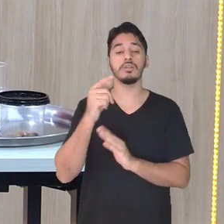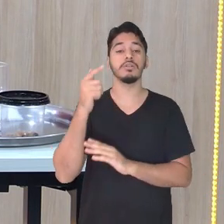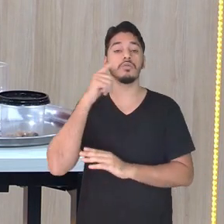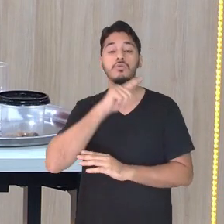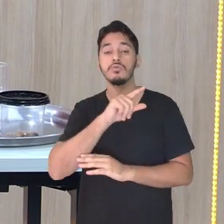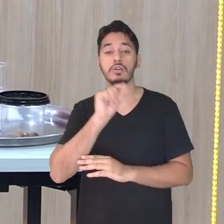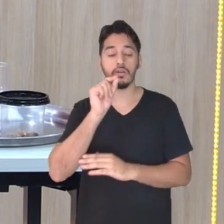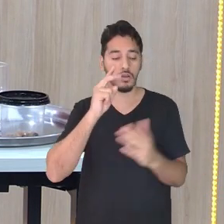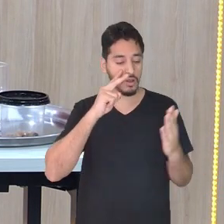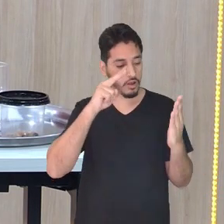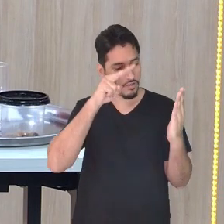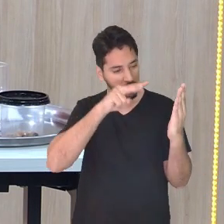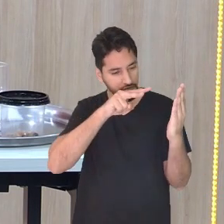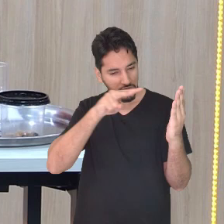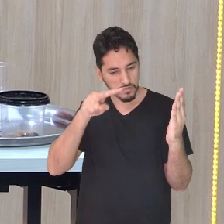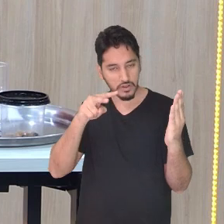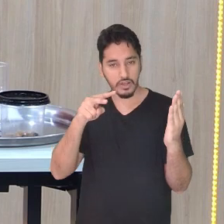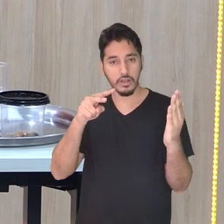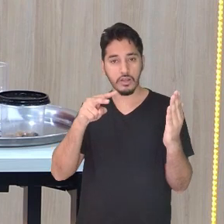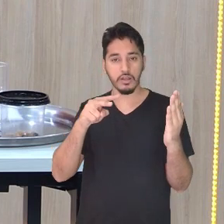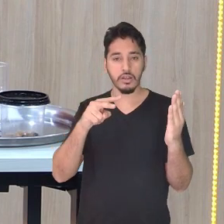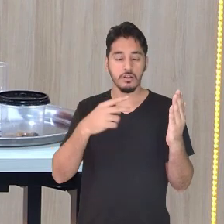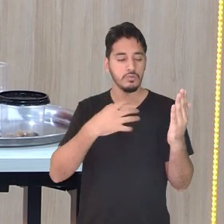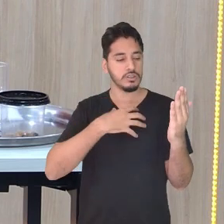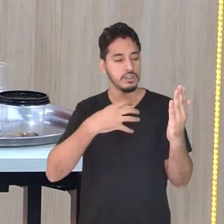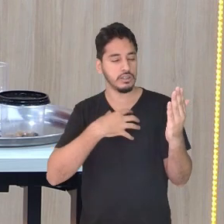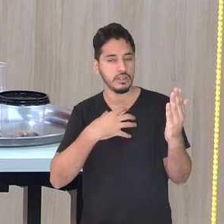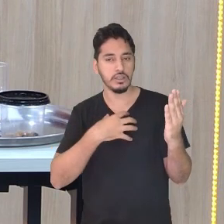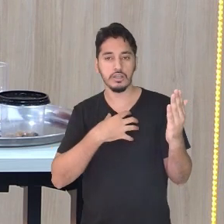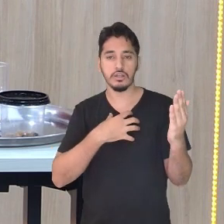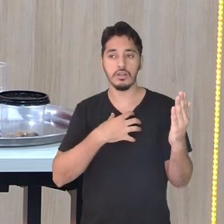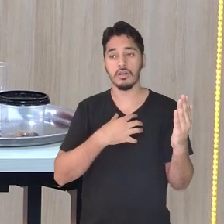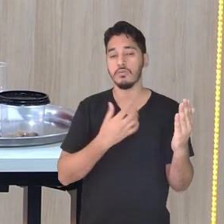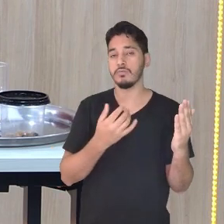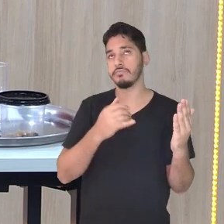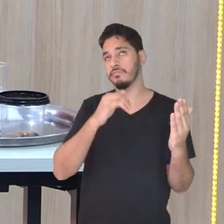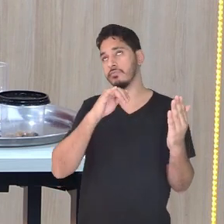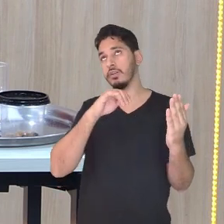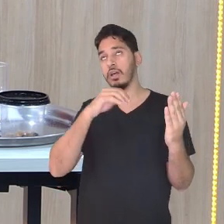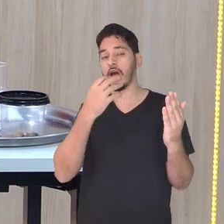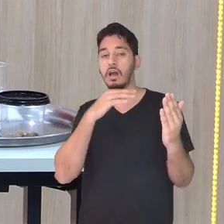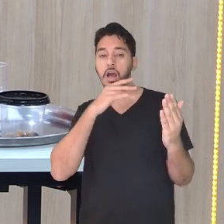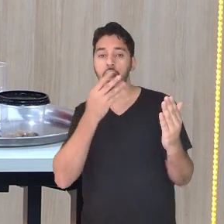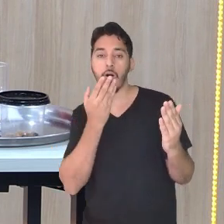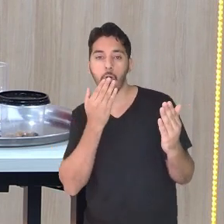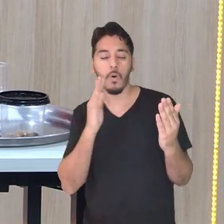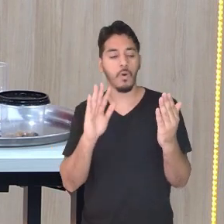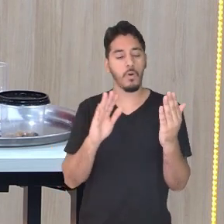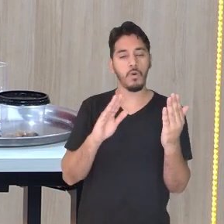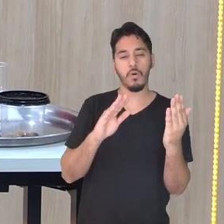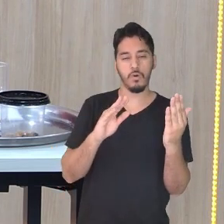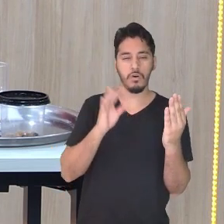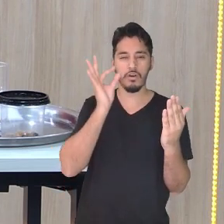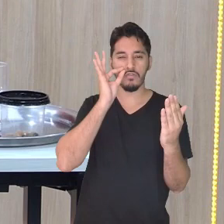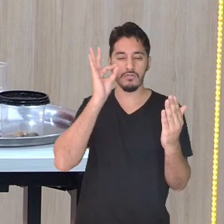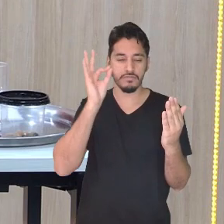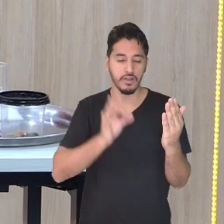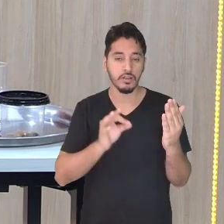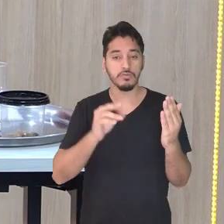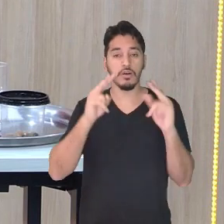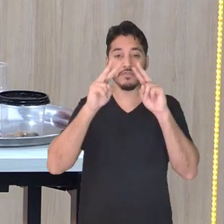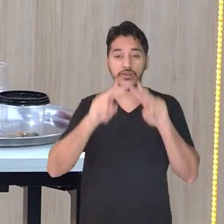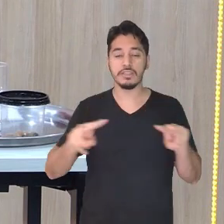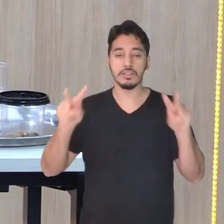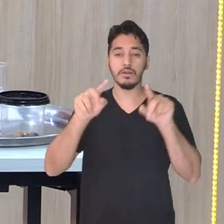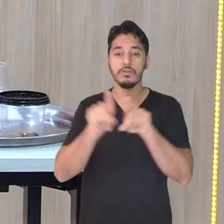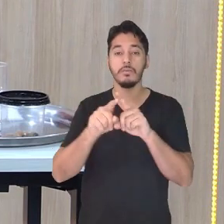consegue observar através dos órgãos dos sentidos. Como é o caso aí da cor, observando aí a questão da visão, e a